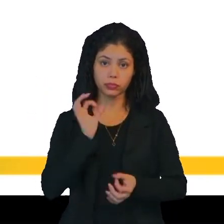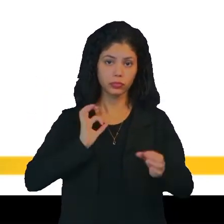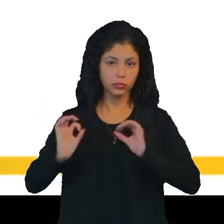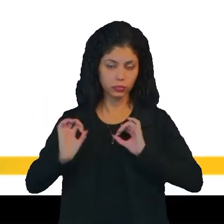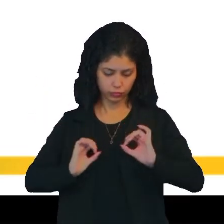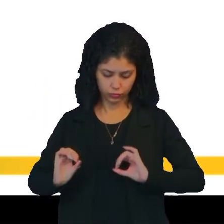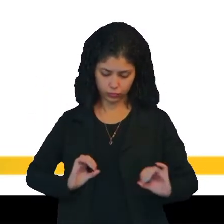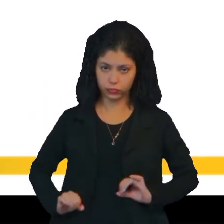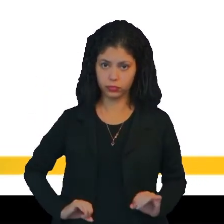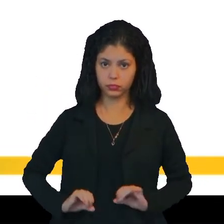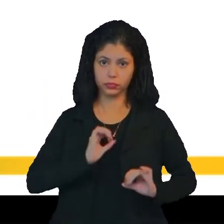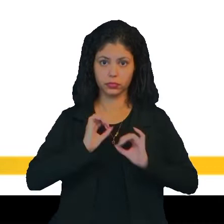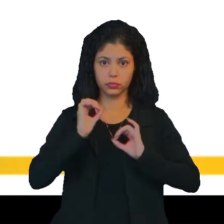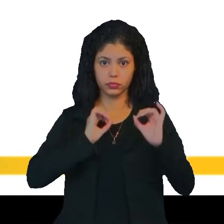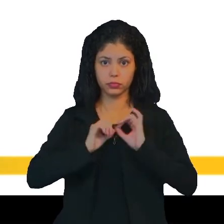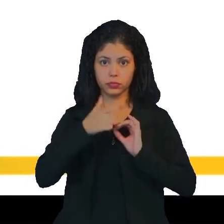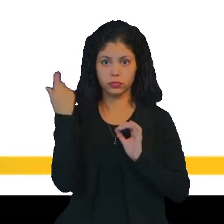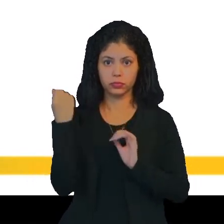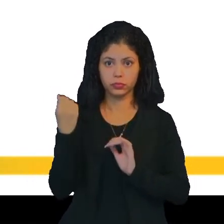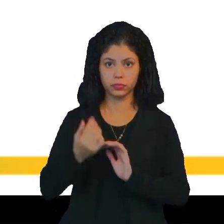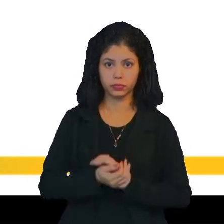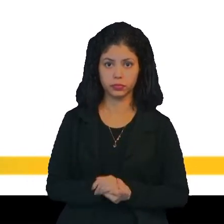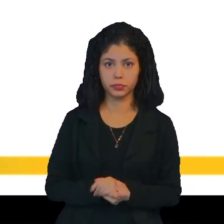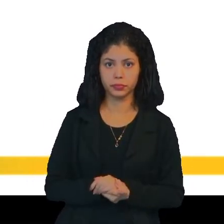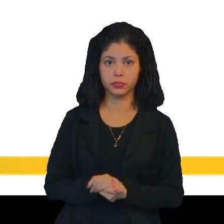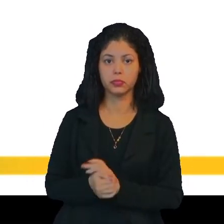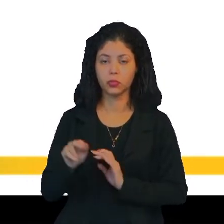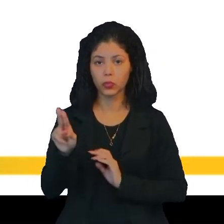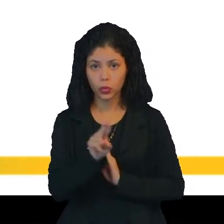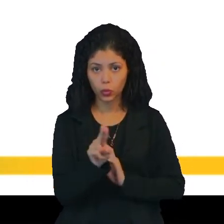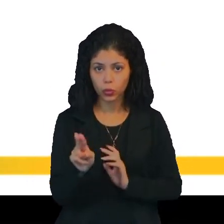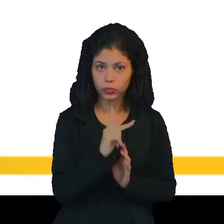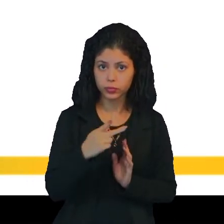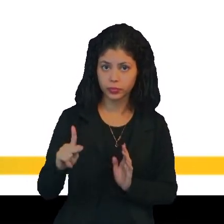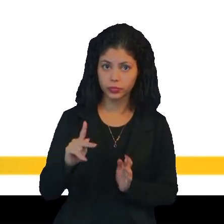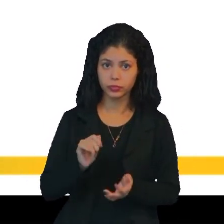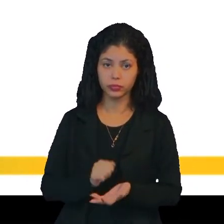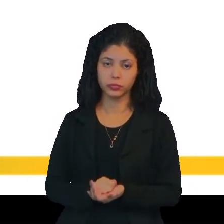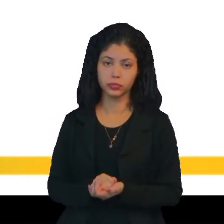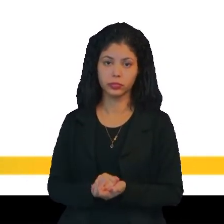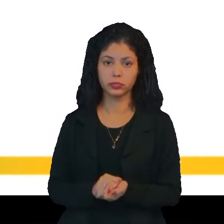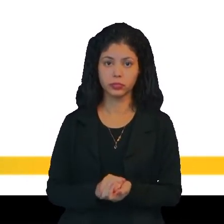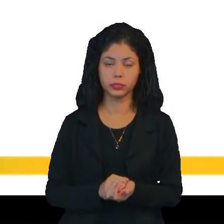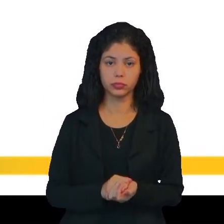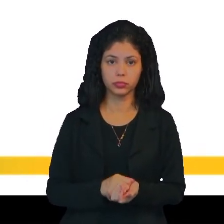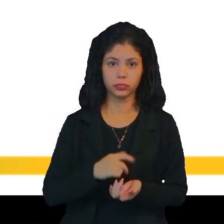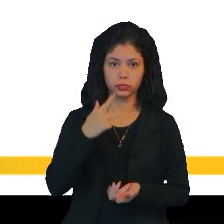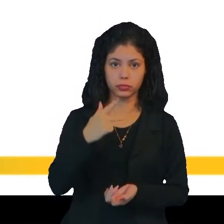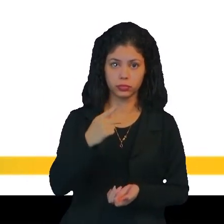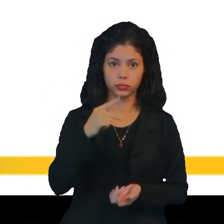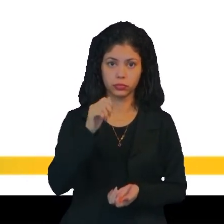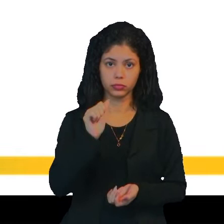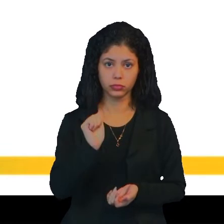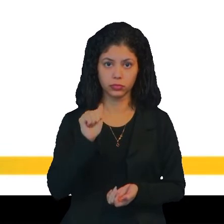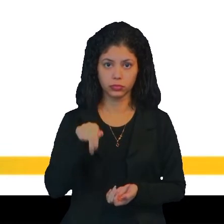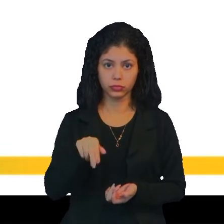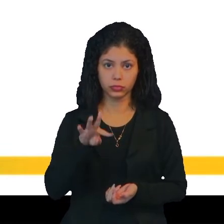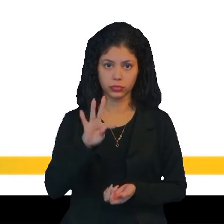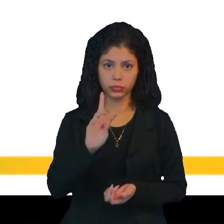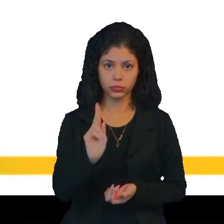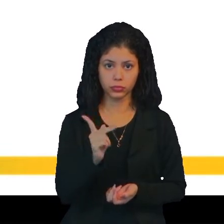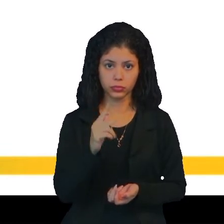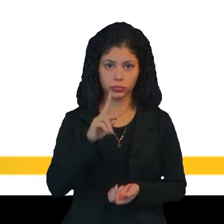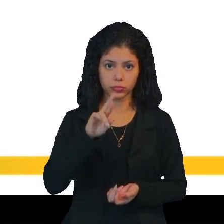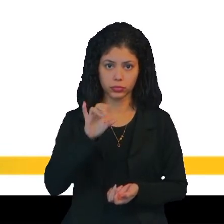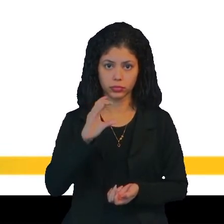nossa onça, né, que é a nossa onça pintada. O nome científico dela, da onça, é chamado de Panthera